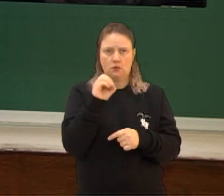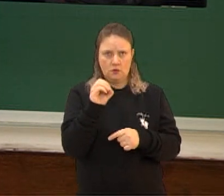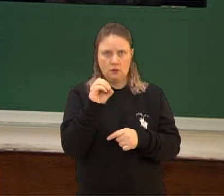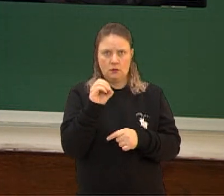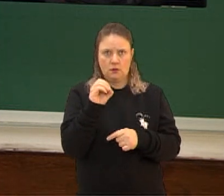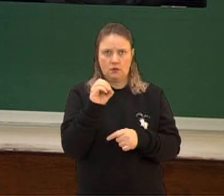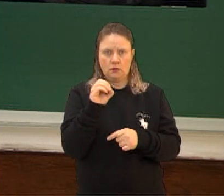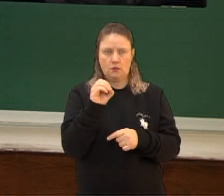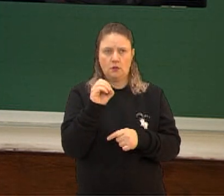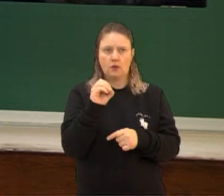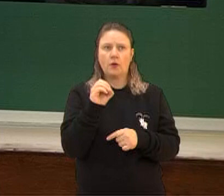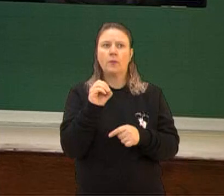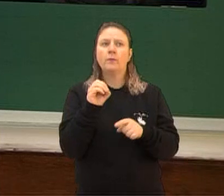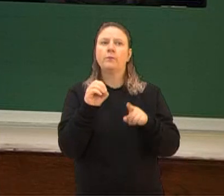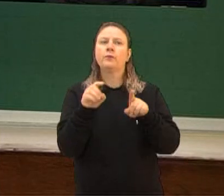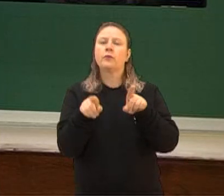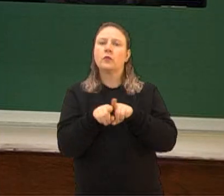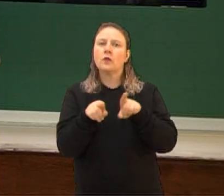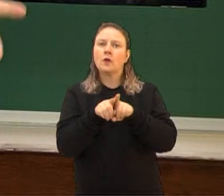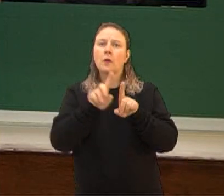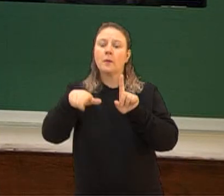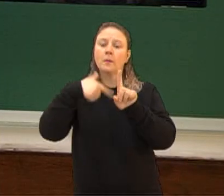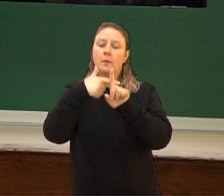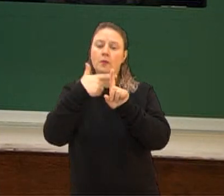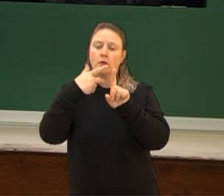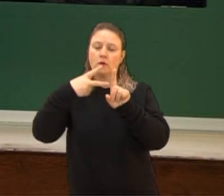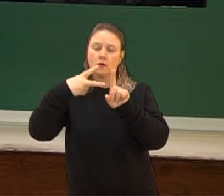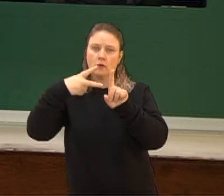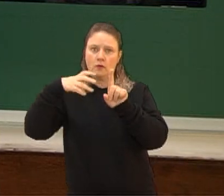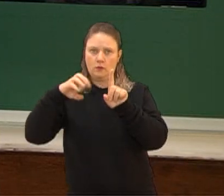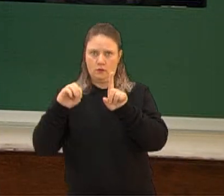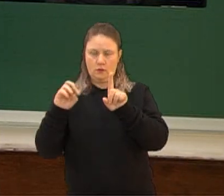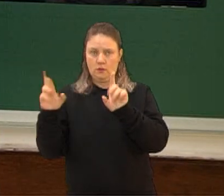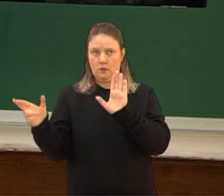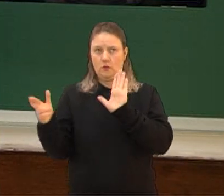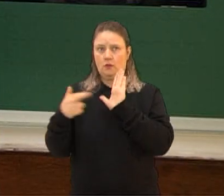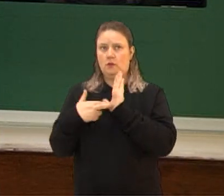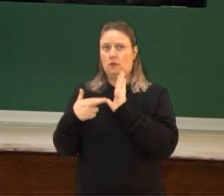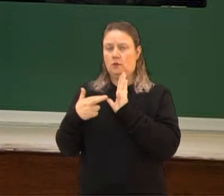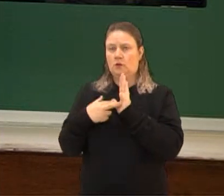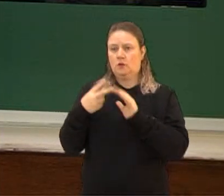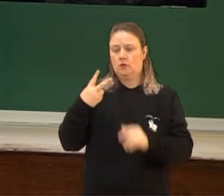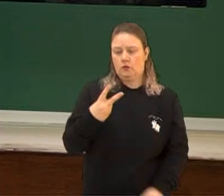120%. Porque 100 eu já tenho e eu quero mais 20. Isso vai resultar em